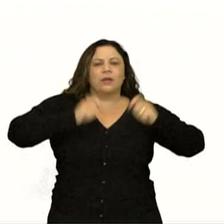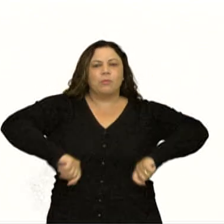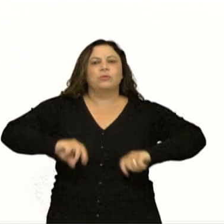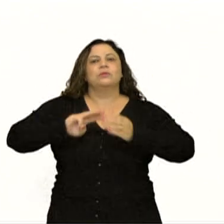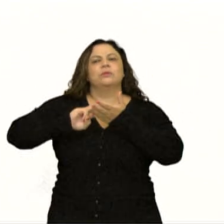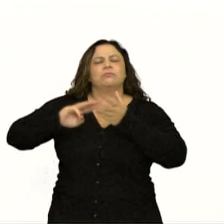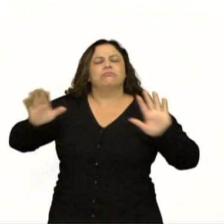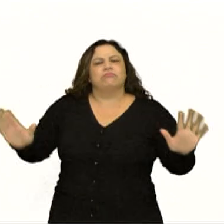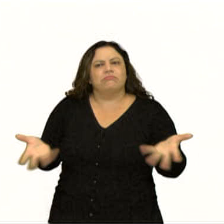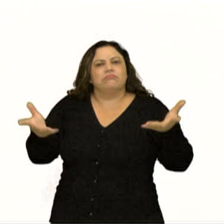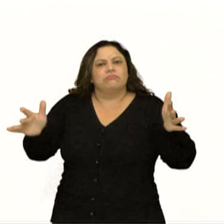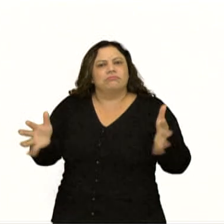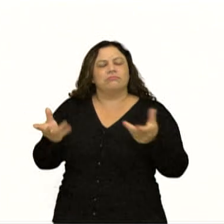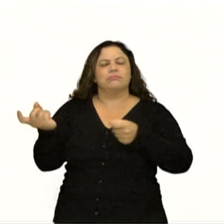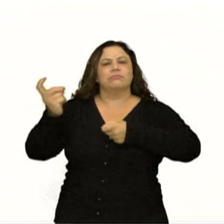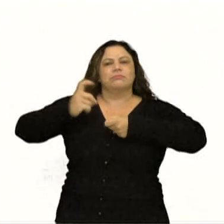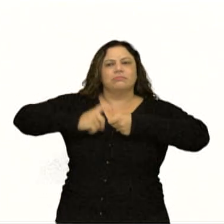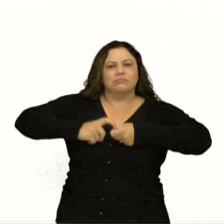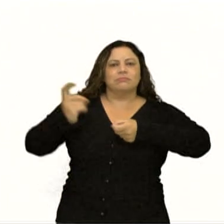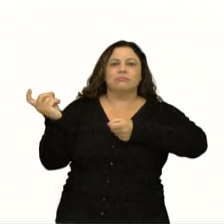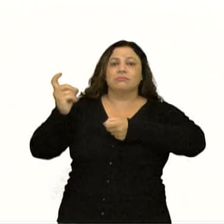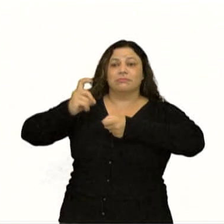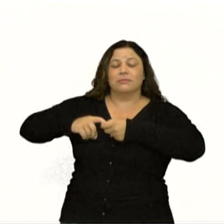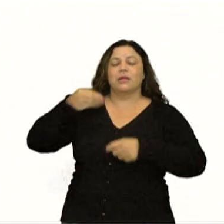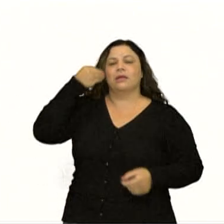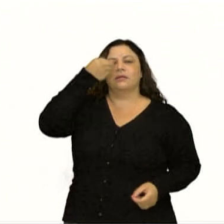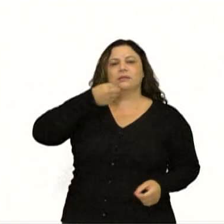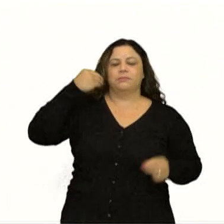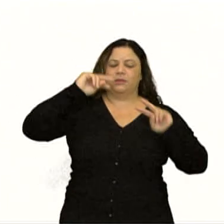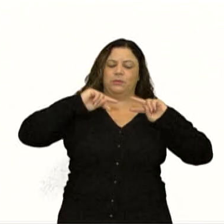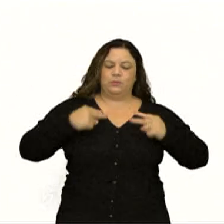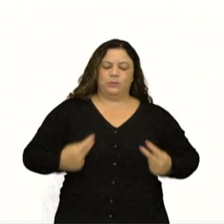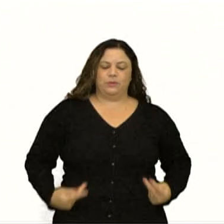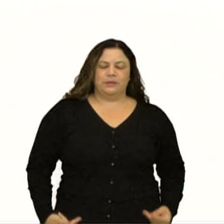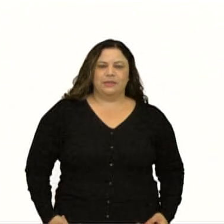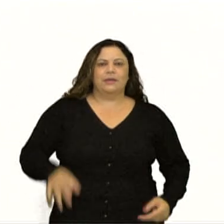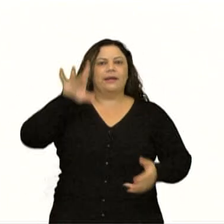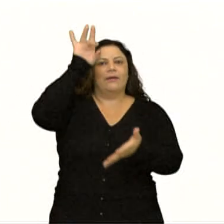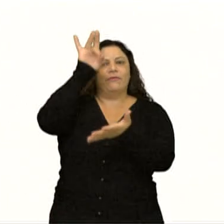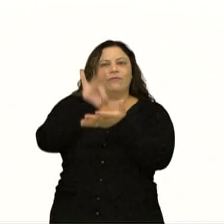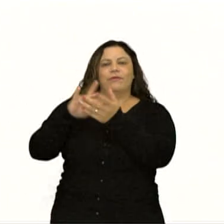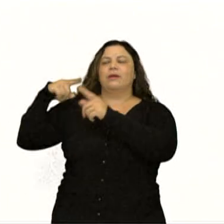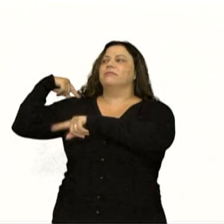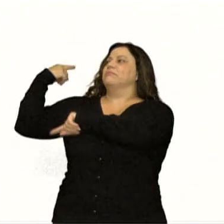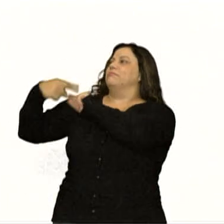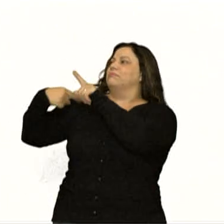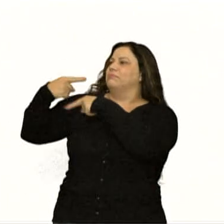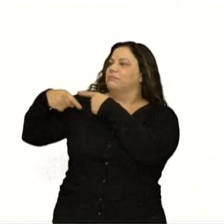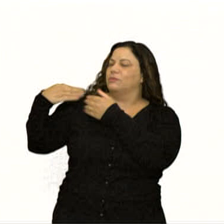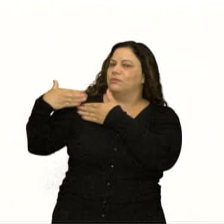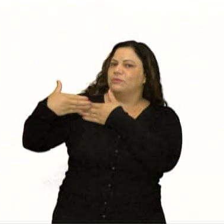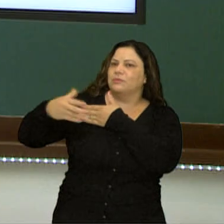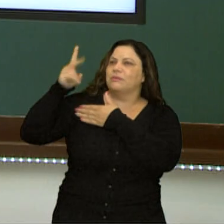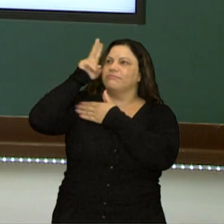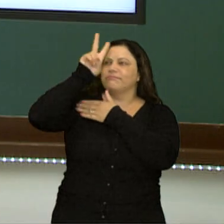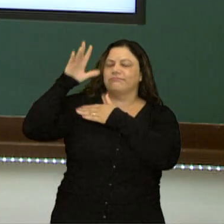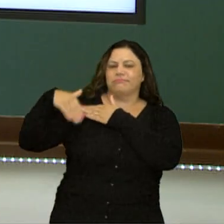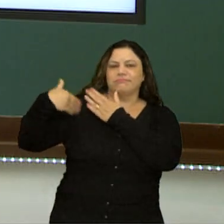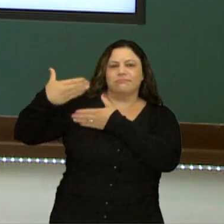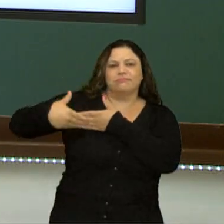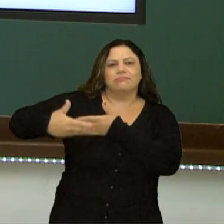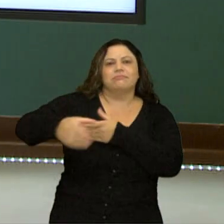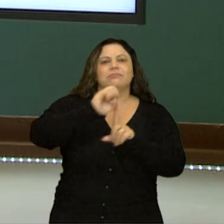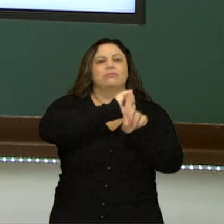finalidades e vinculação deles com experiências humanas e fatos históricos e sociais. Mas não é só